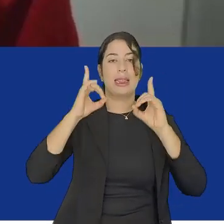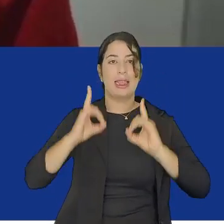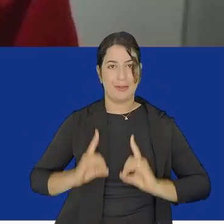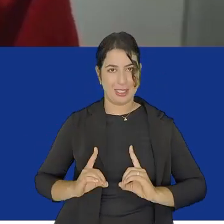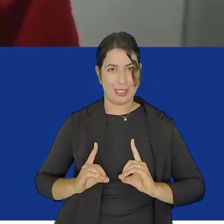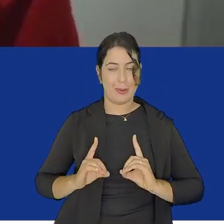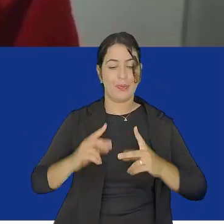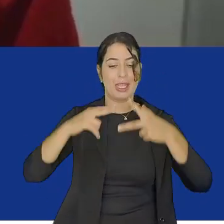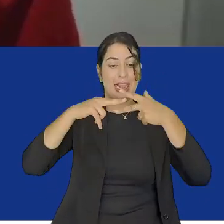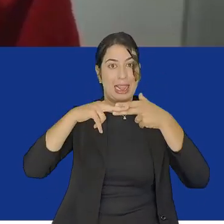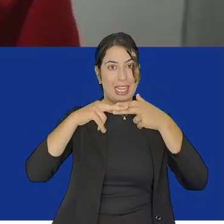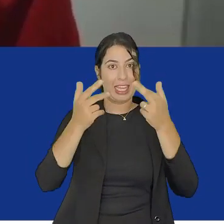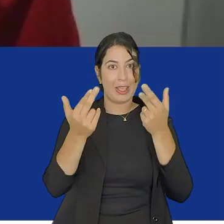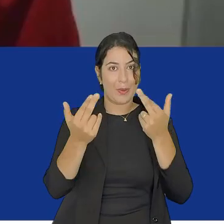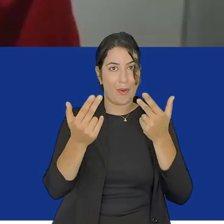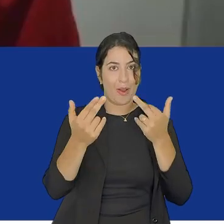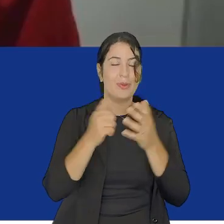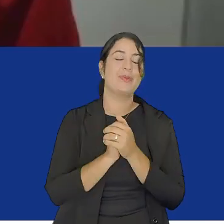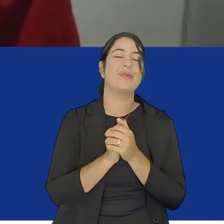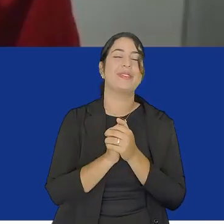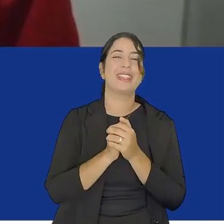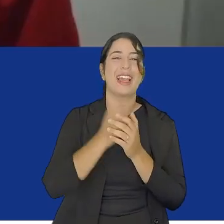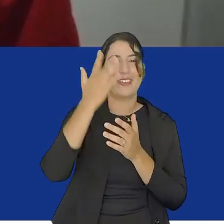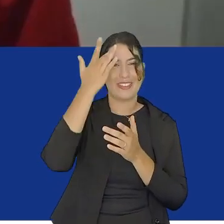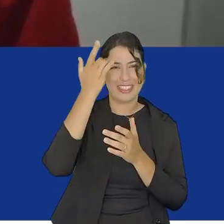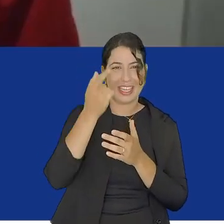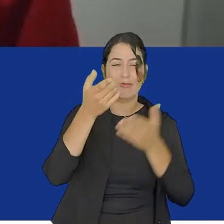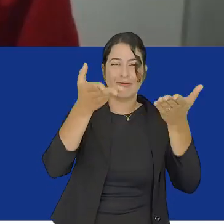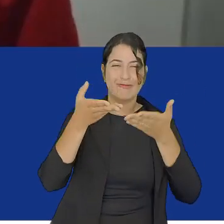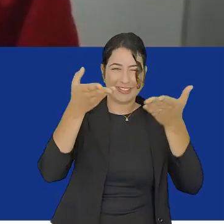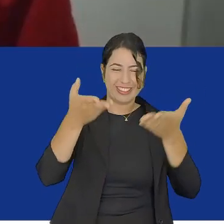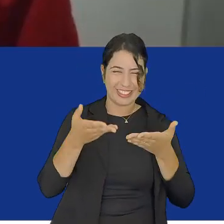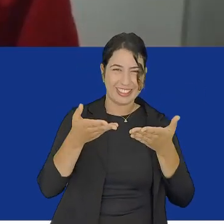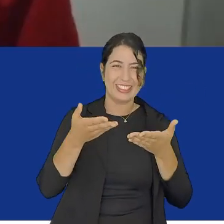no mesmo link, amanhã das 17 às 19. Eu convido a todas